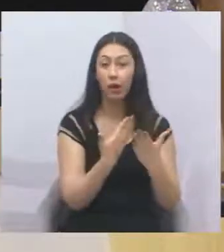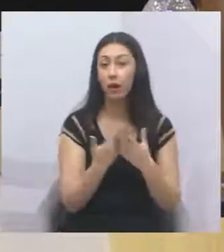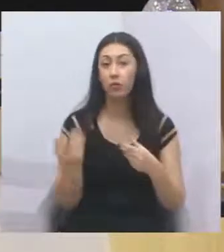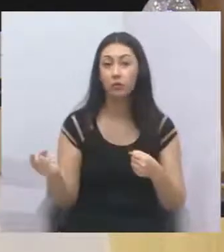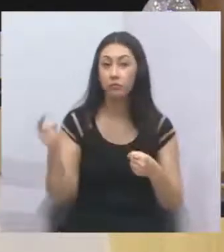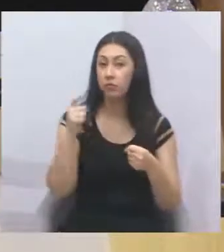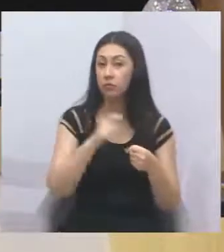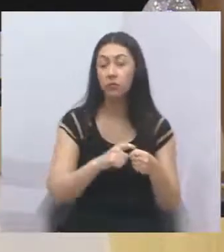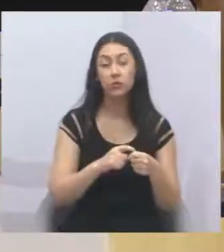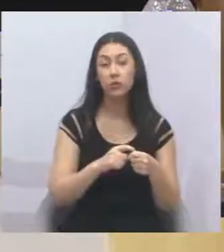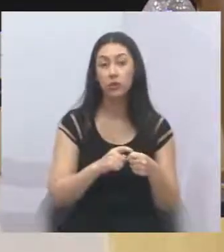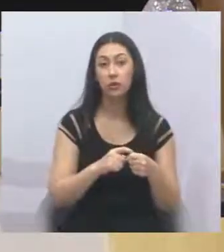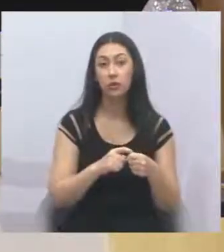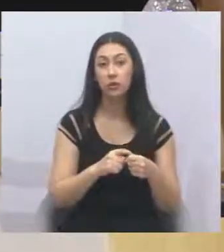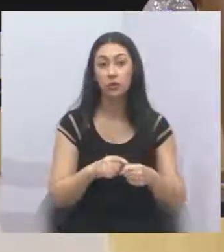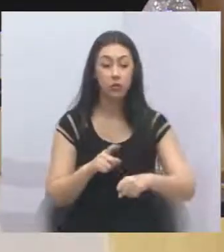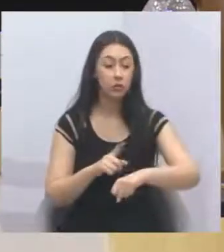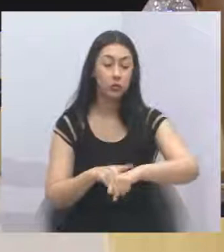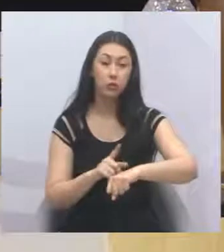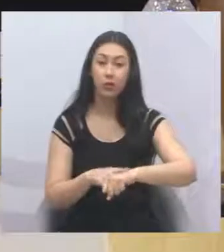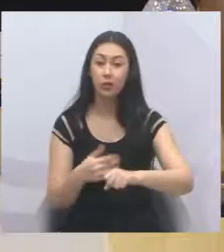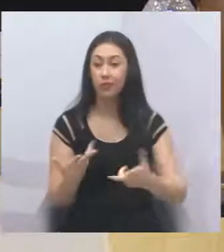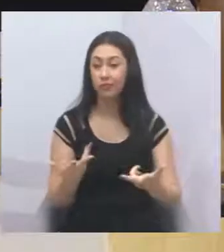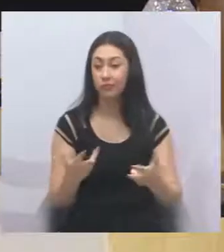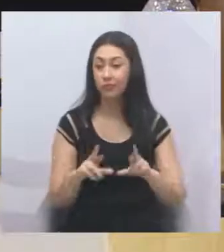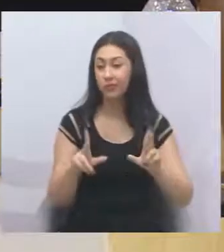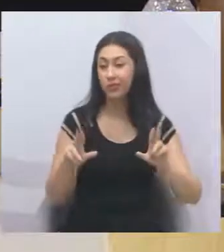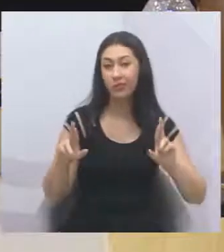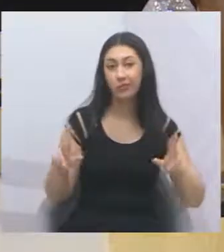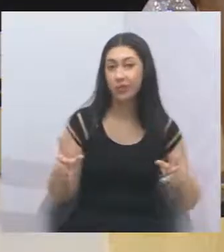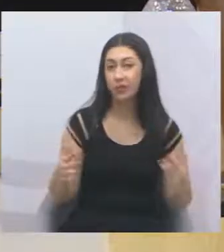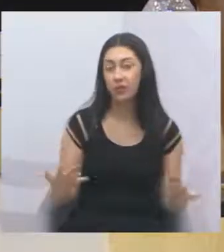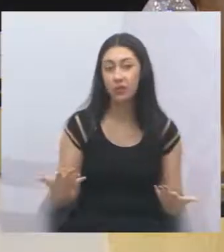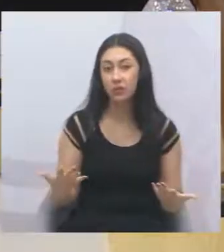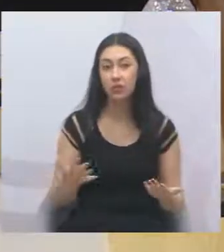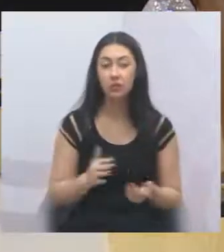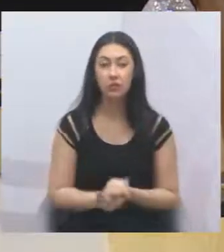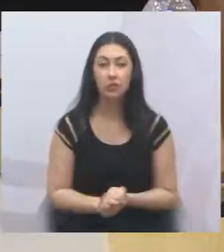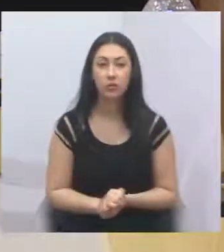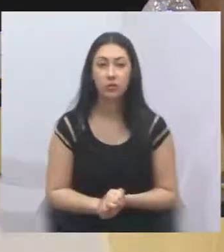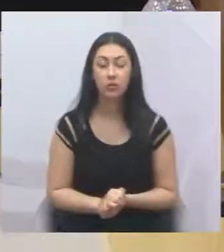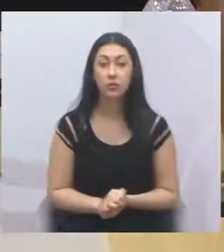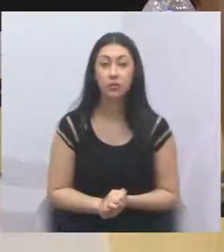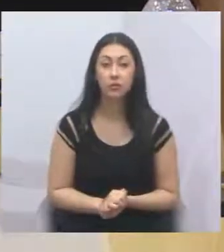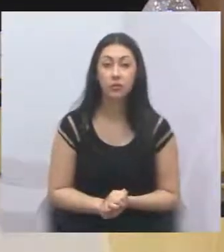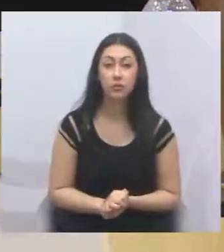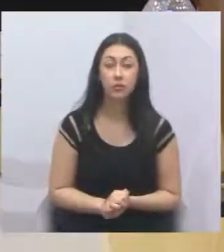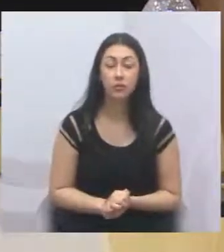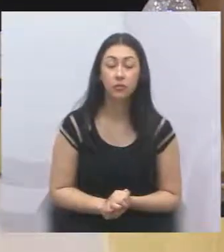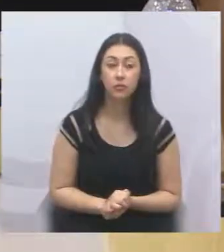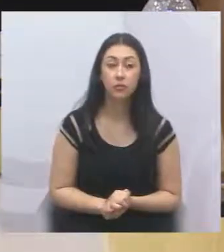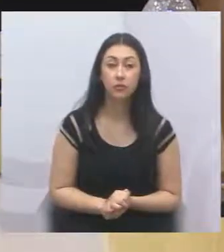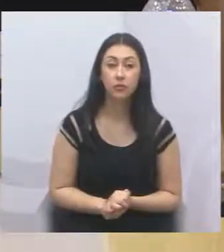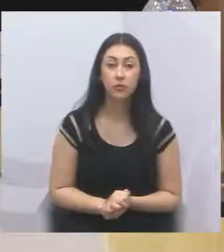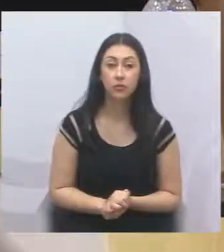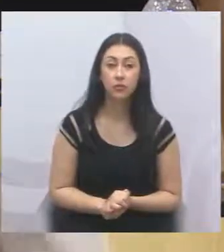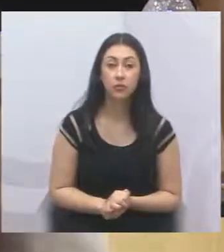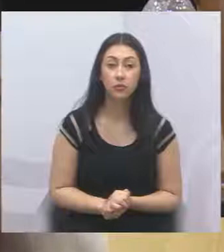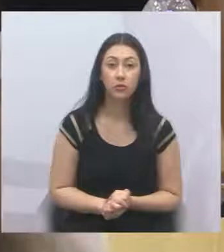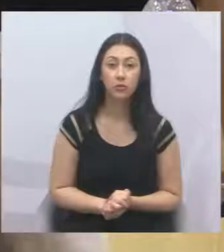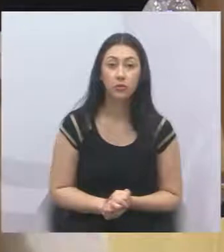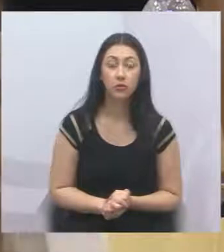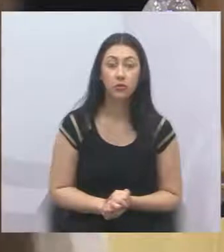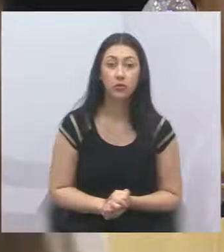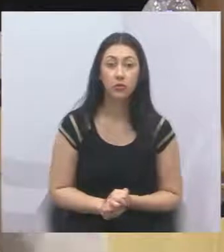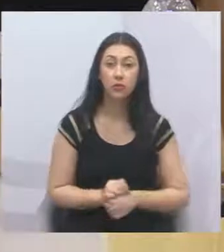aulas voltaram, aliás, e os horários dos ônibus ainda se encontram em horário de período crítico da pandemia. Ocorre que os